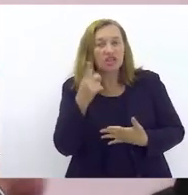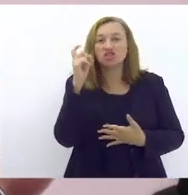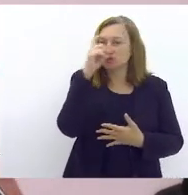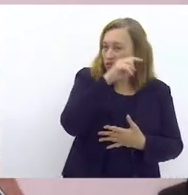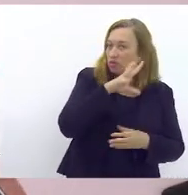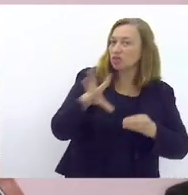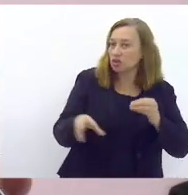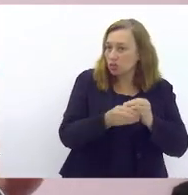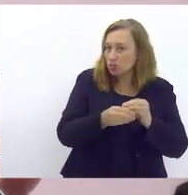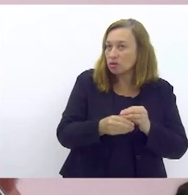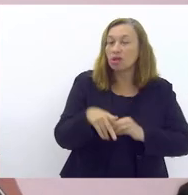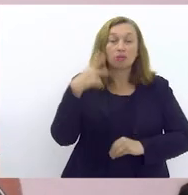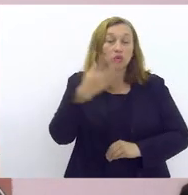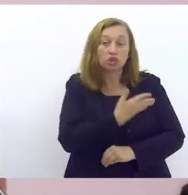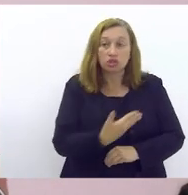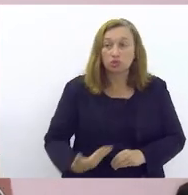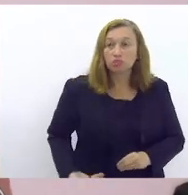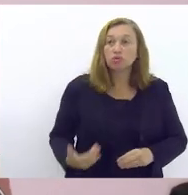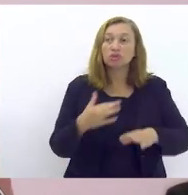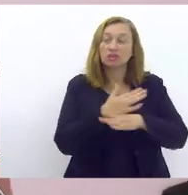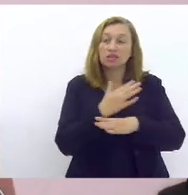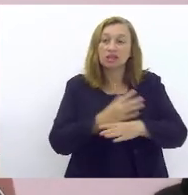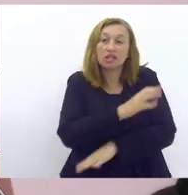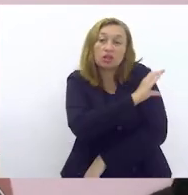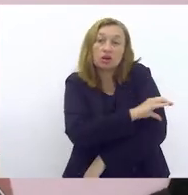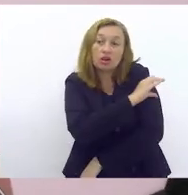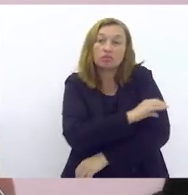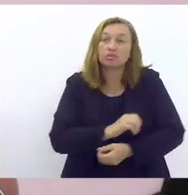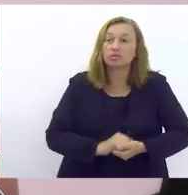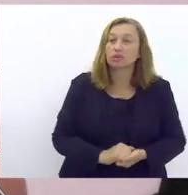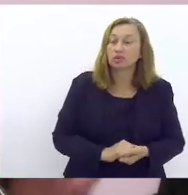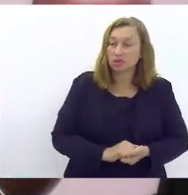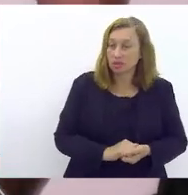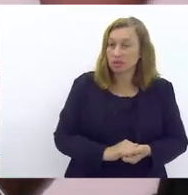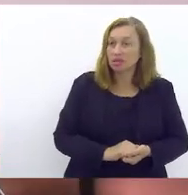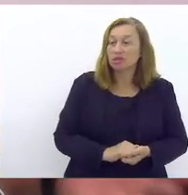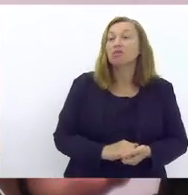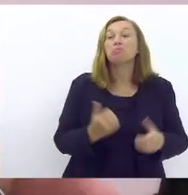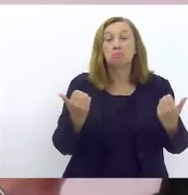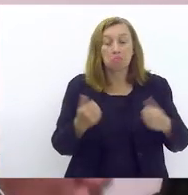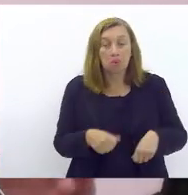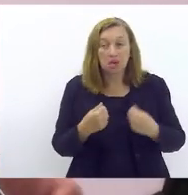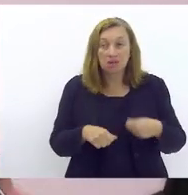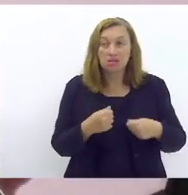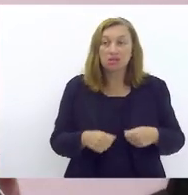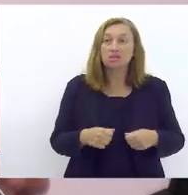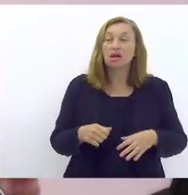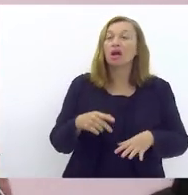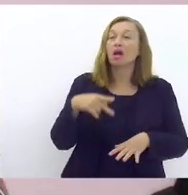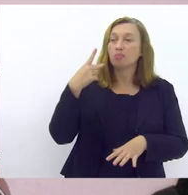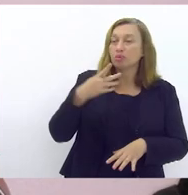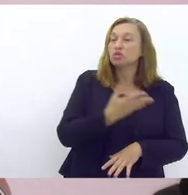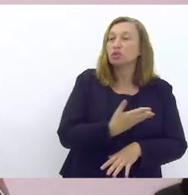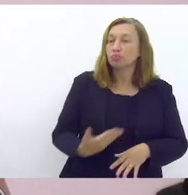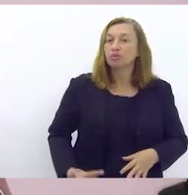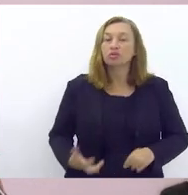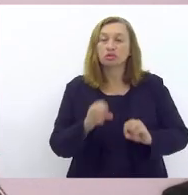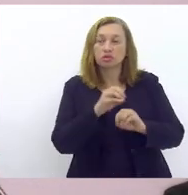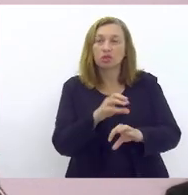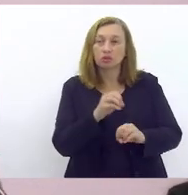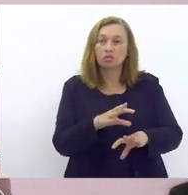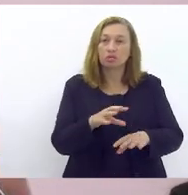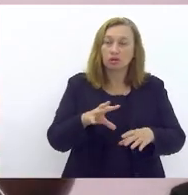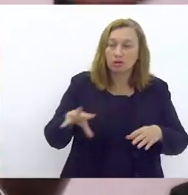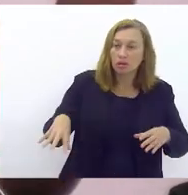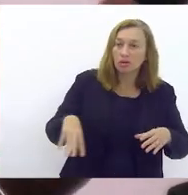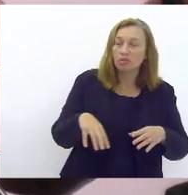da implementação de políticas públicas na cidade de Campos e a gente precisa trazer a política pública de educação para o